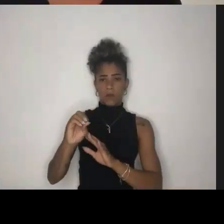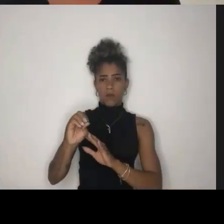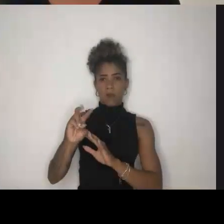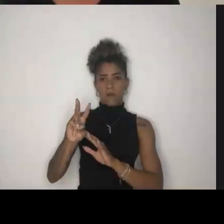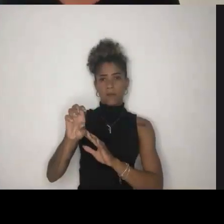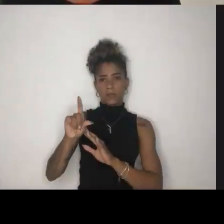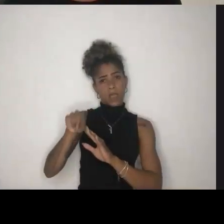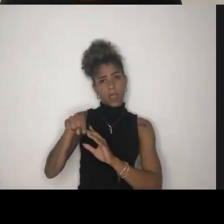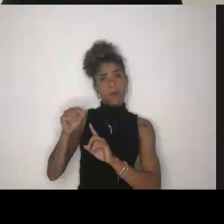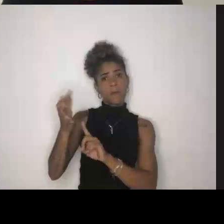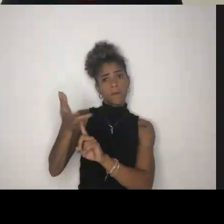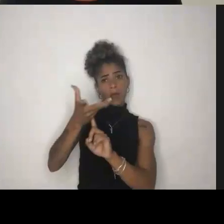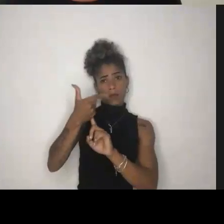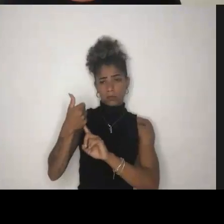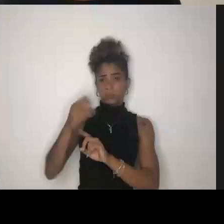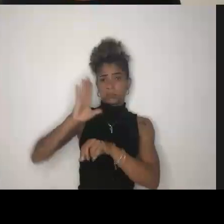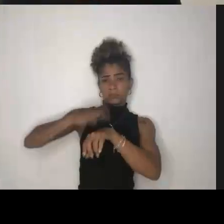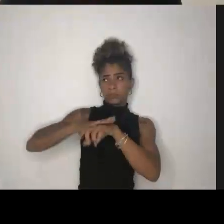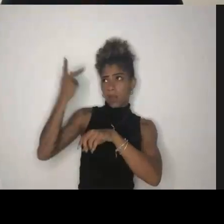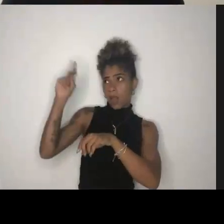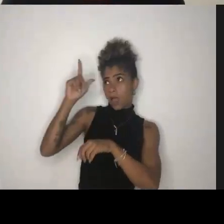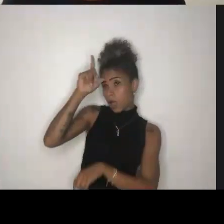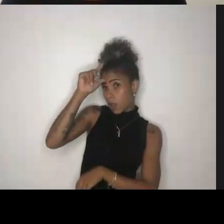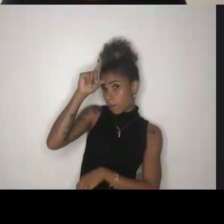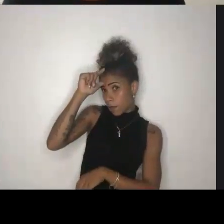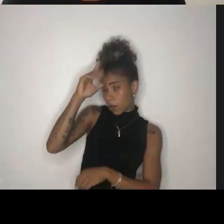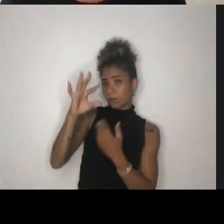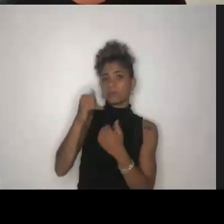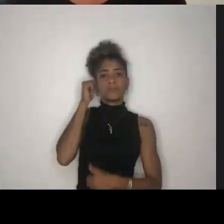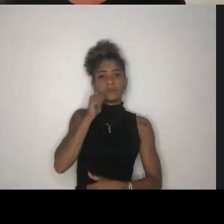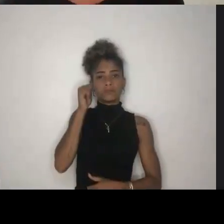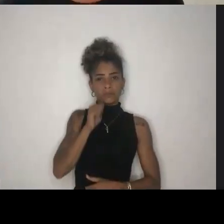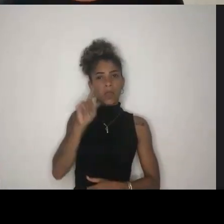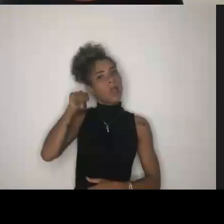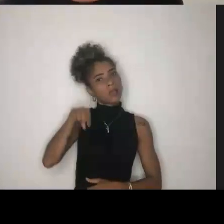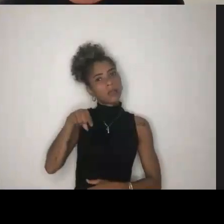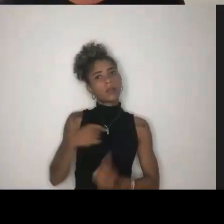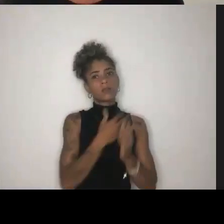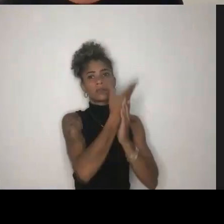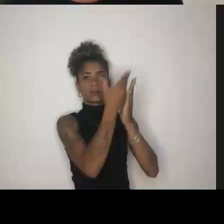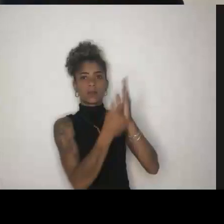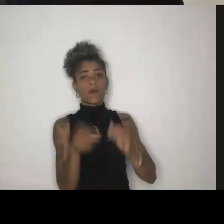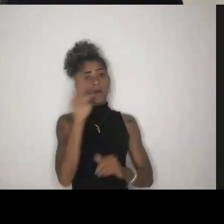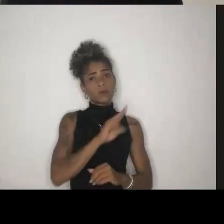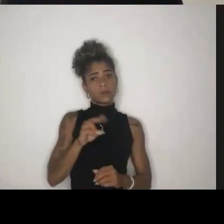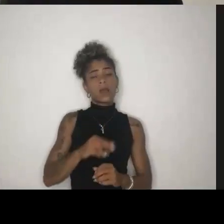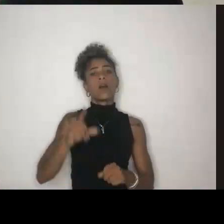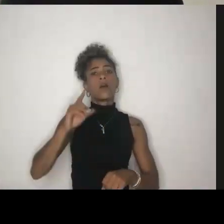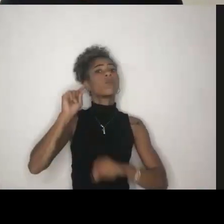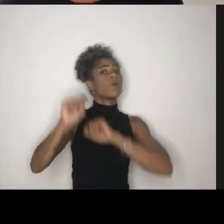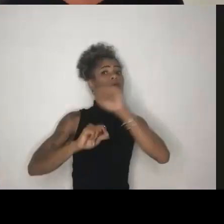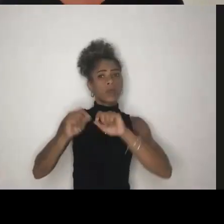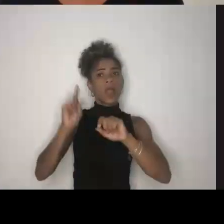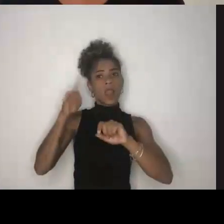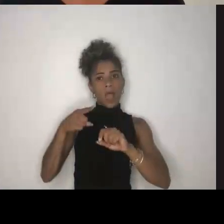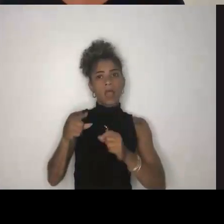alemã que viveu em campo de concentração que desenhava com carvão do campo de concentração e